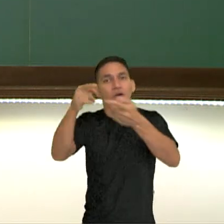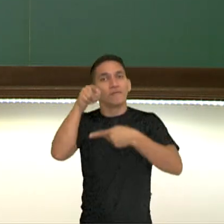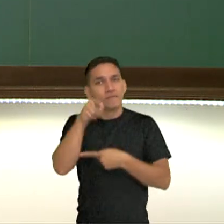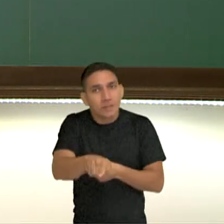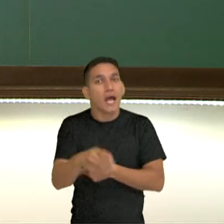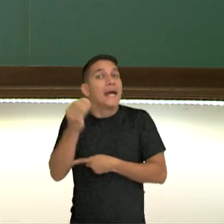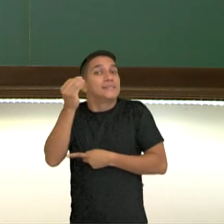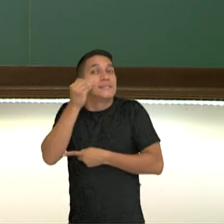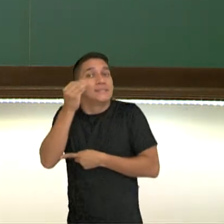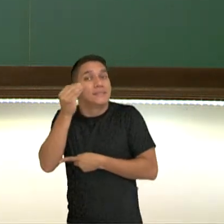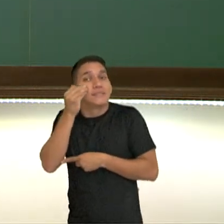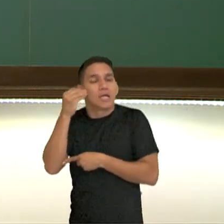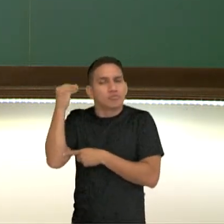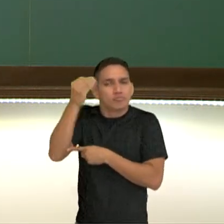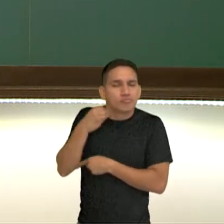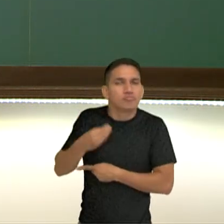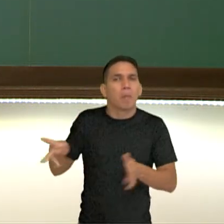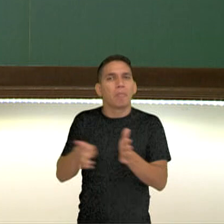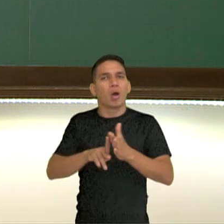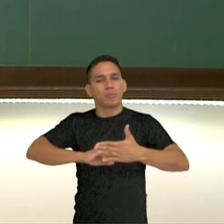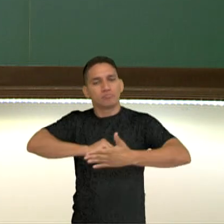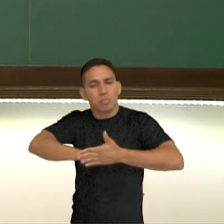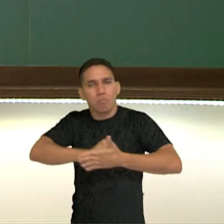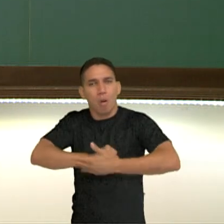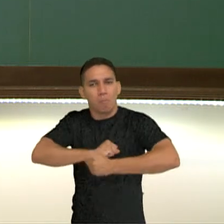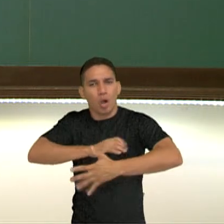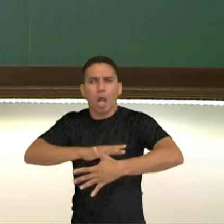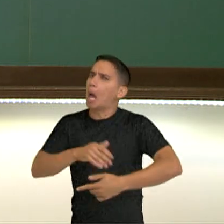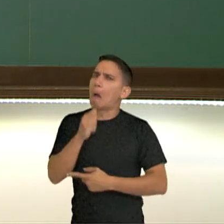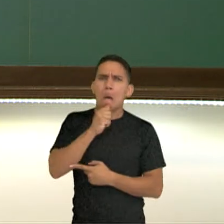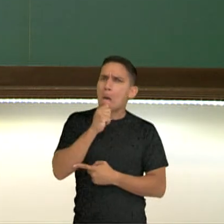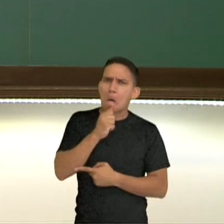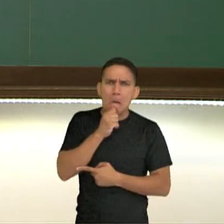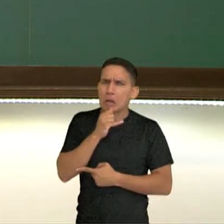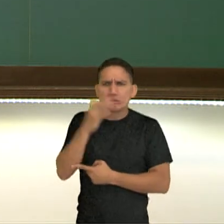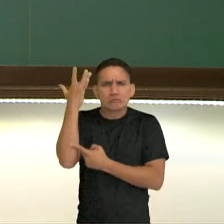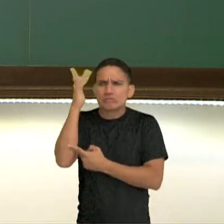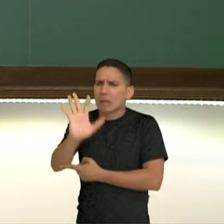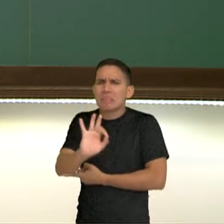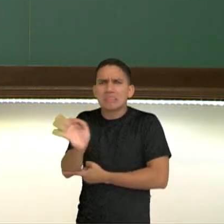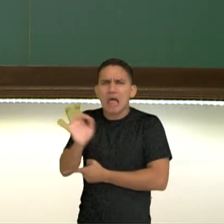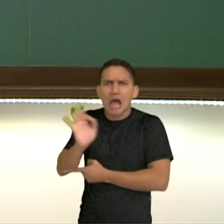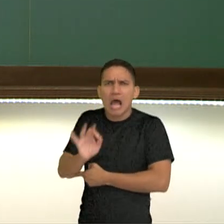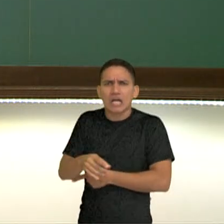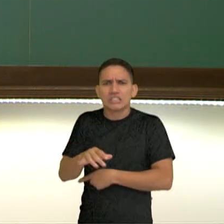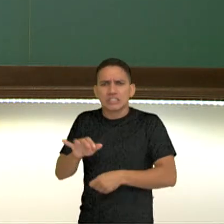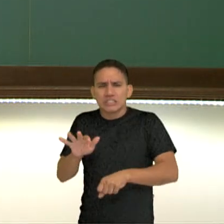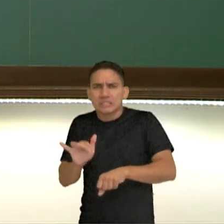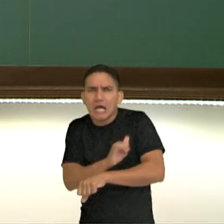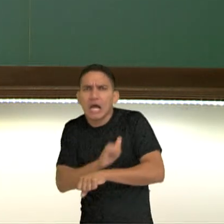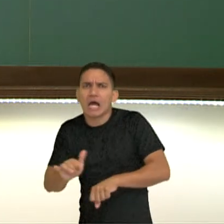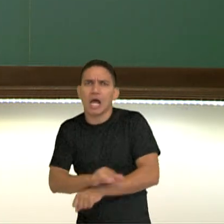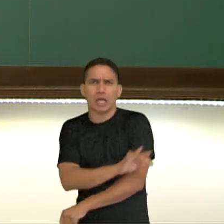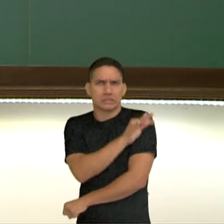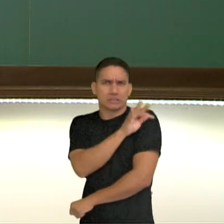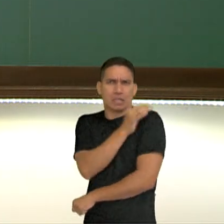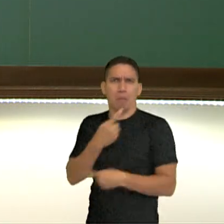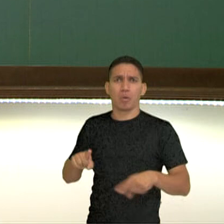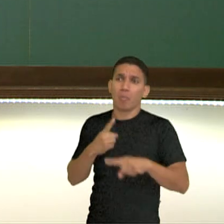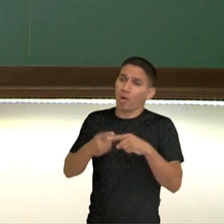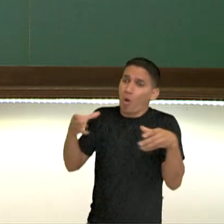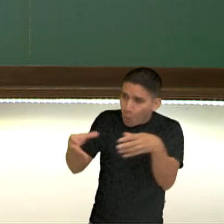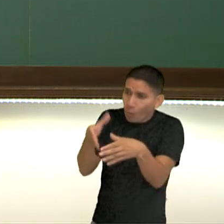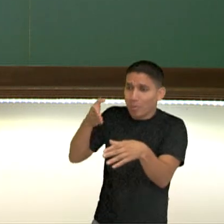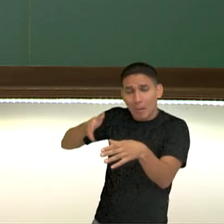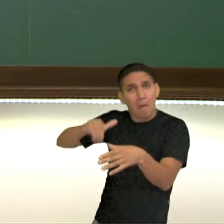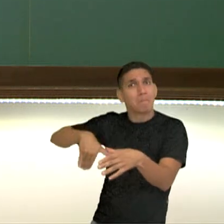experimentar produzir sons sem mesmo conhecer de técnica musical porque o barbado é um dos nossos maiores